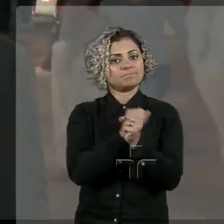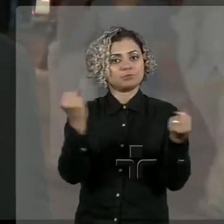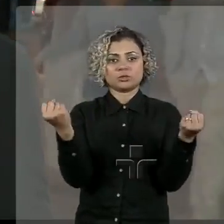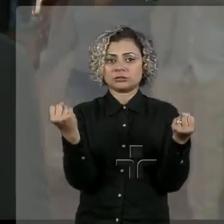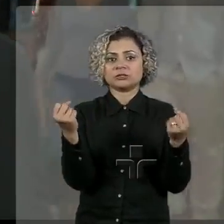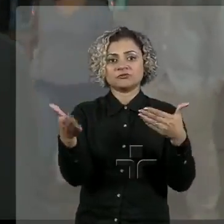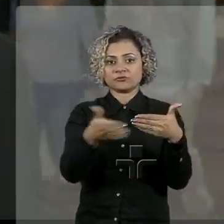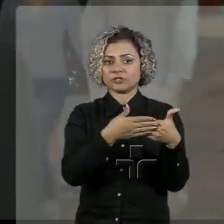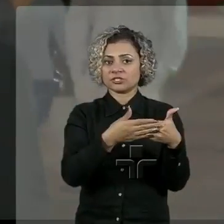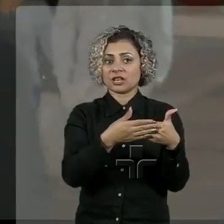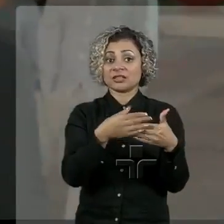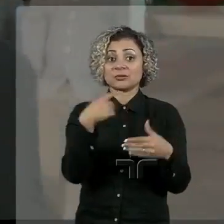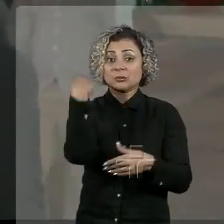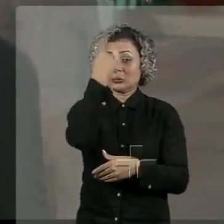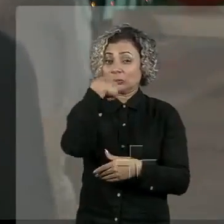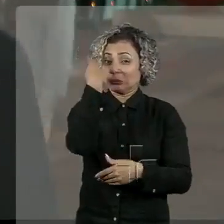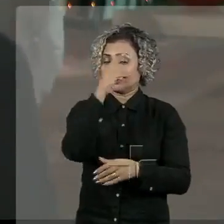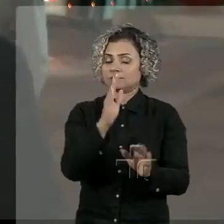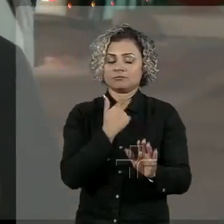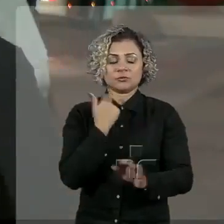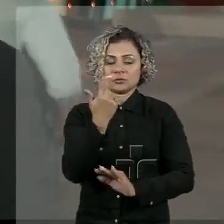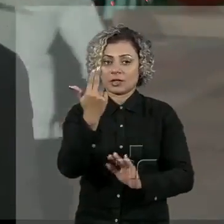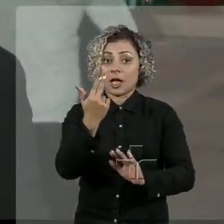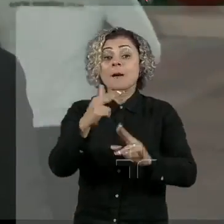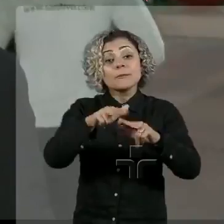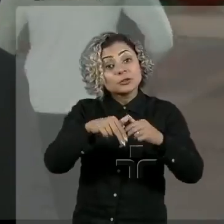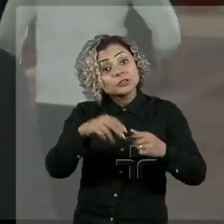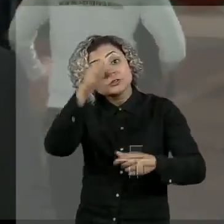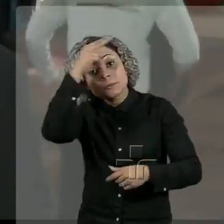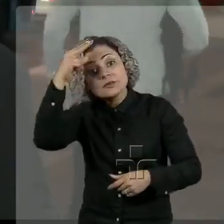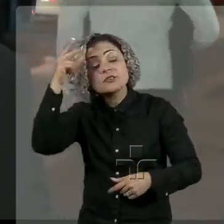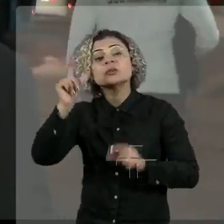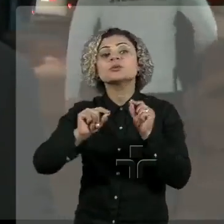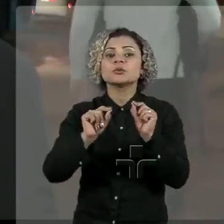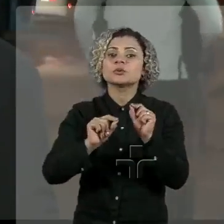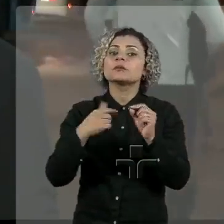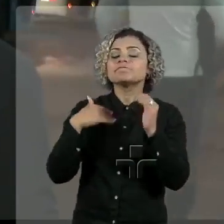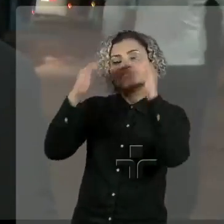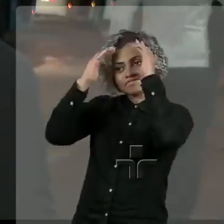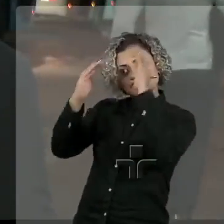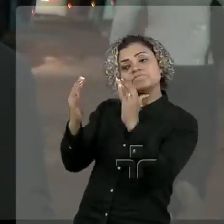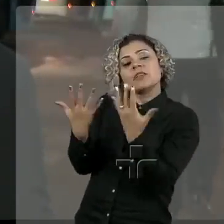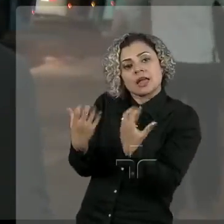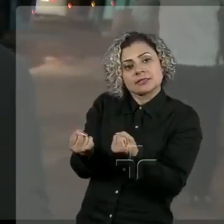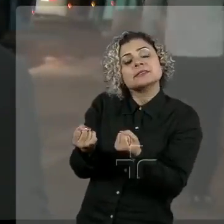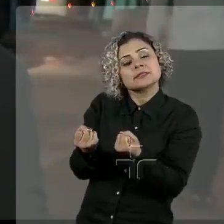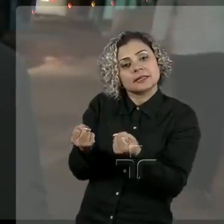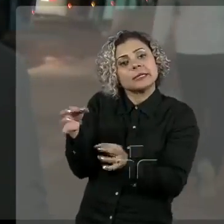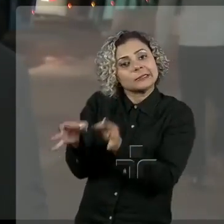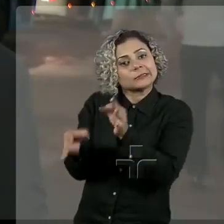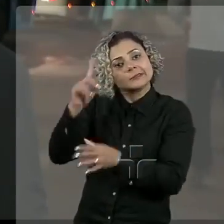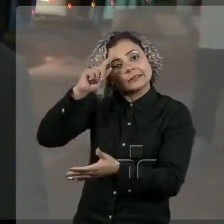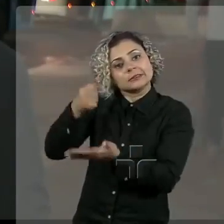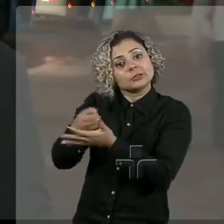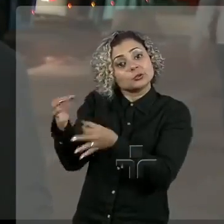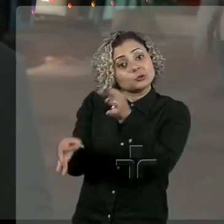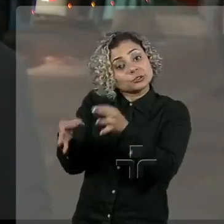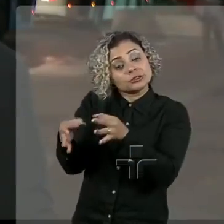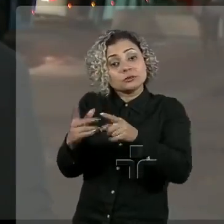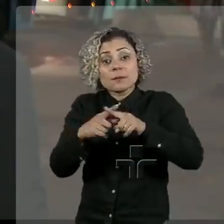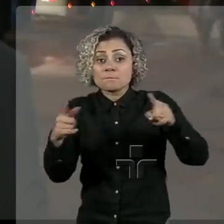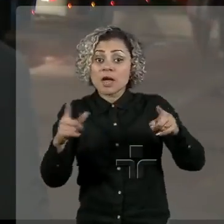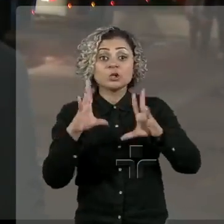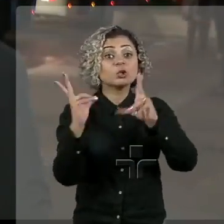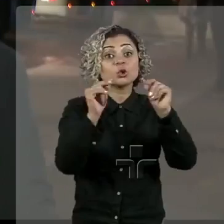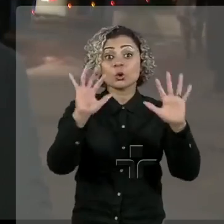a avenida fechada por tanto tempo. A Prefeitura já disse que vai acatar a decisão judicial, mas manter todas